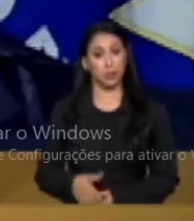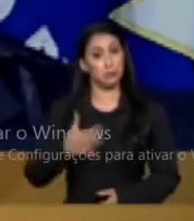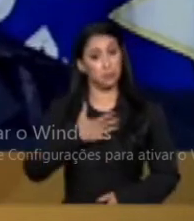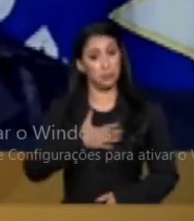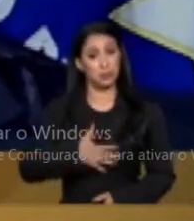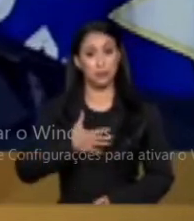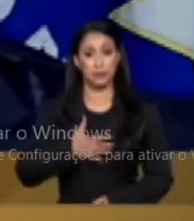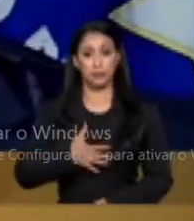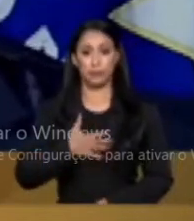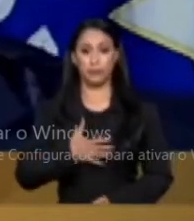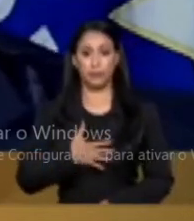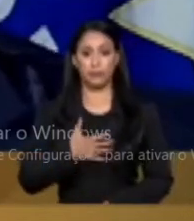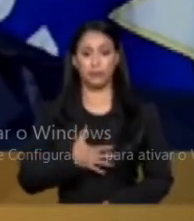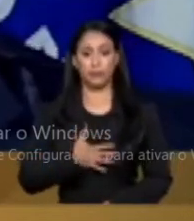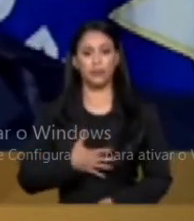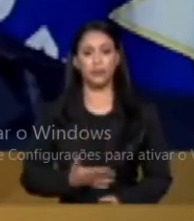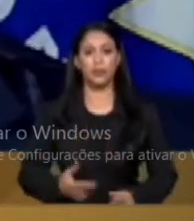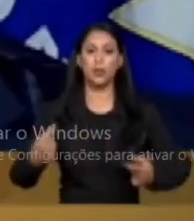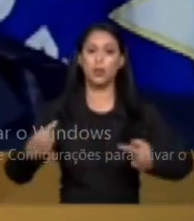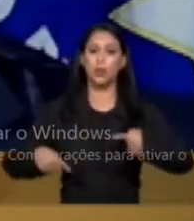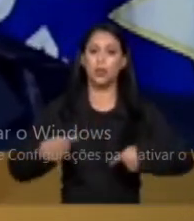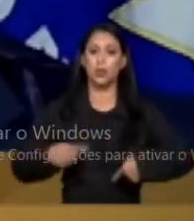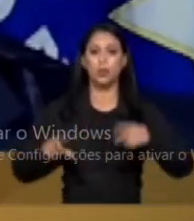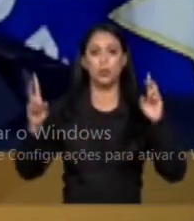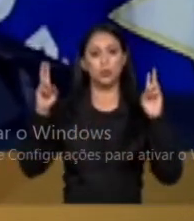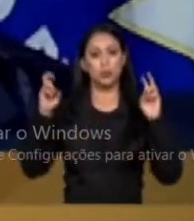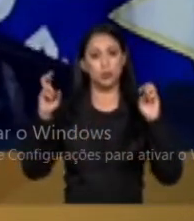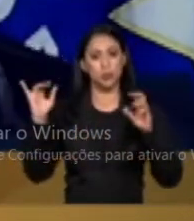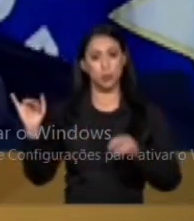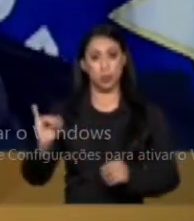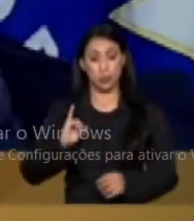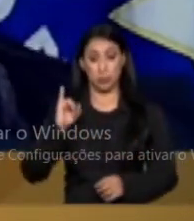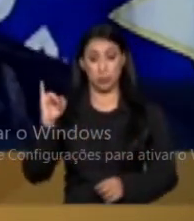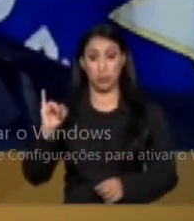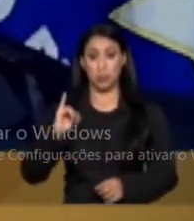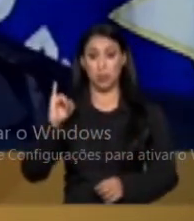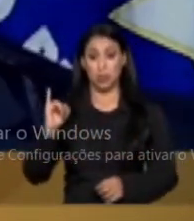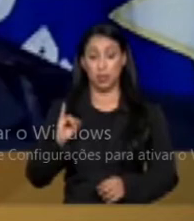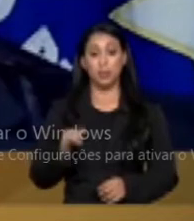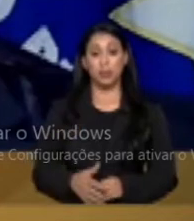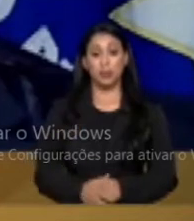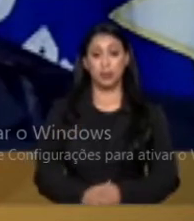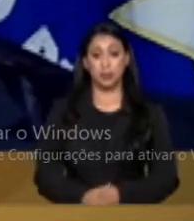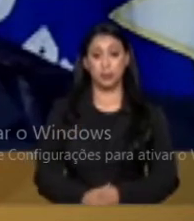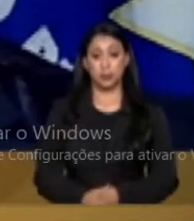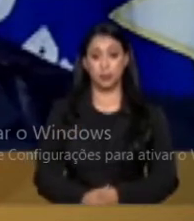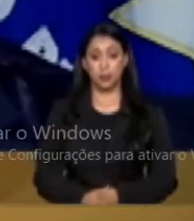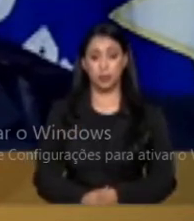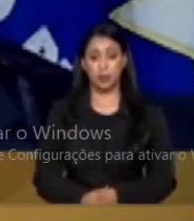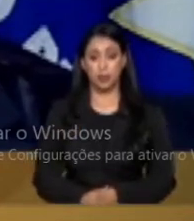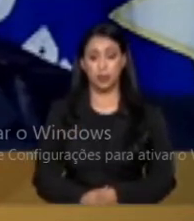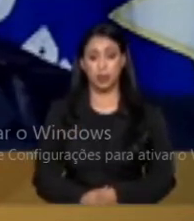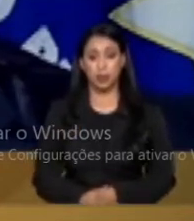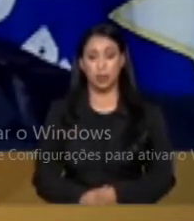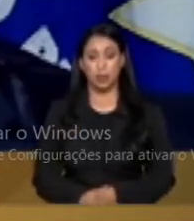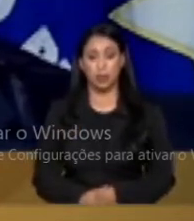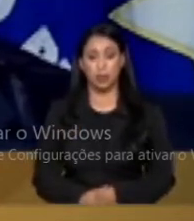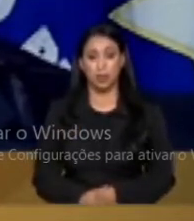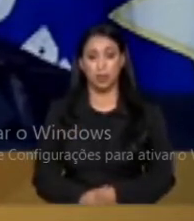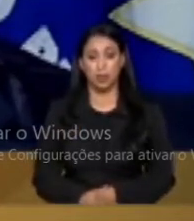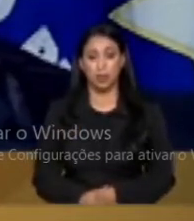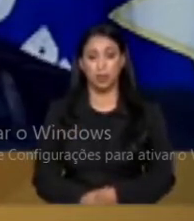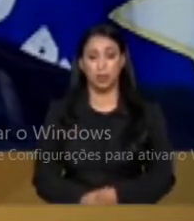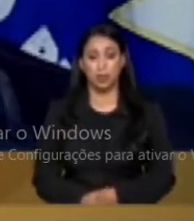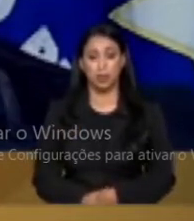satisfação que vimos a discutir um assunto tão candente, embora já distante no tempo os